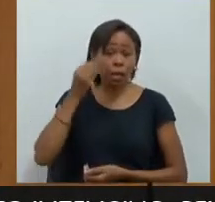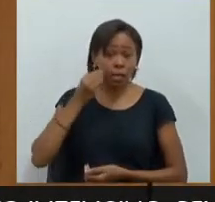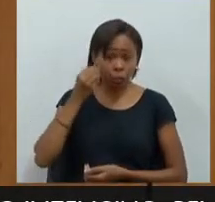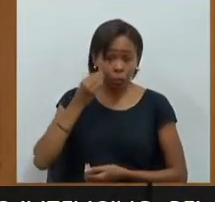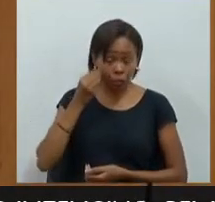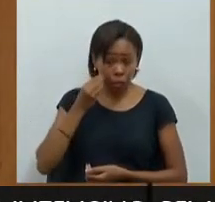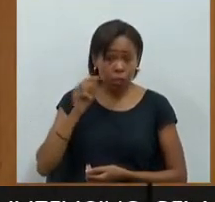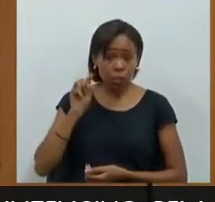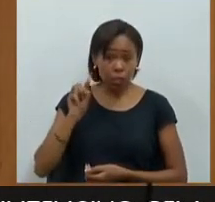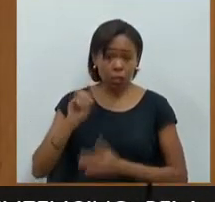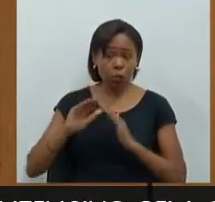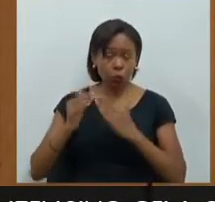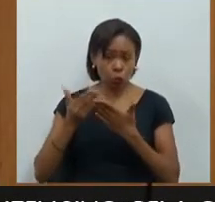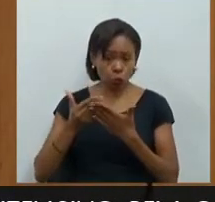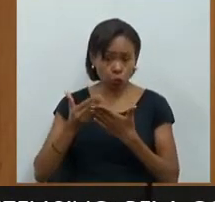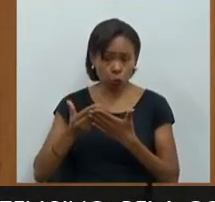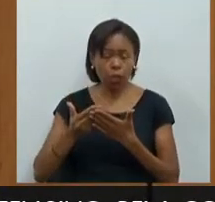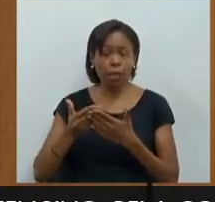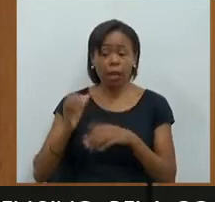que o Pestalozzi tem,